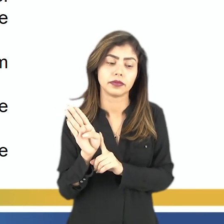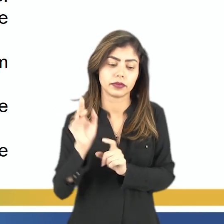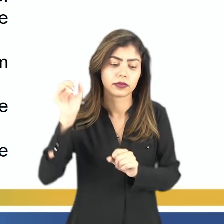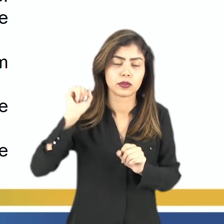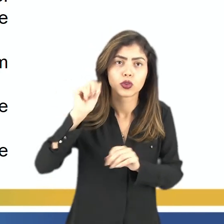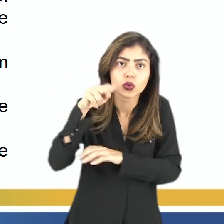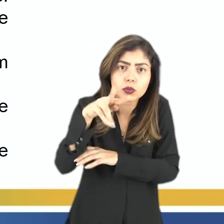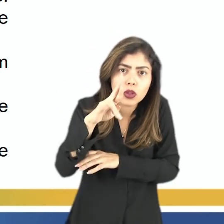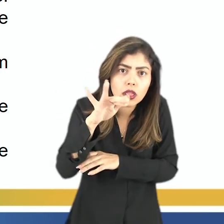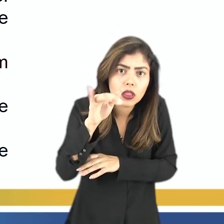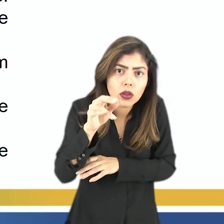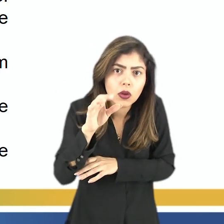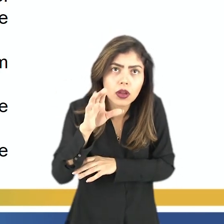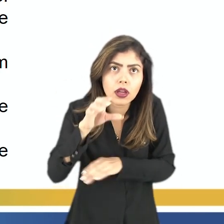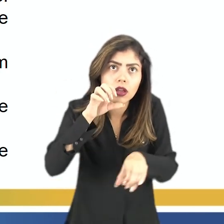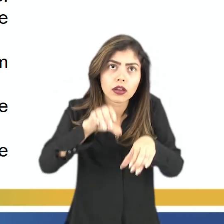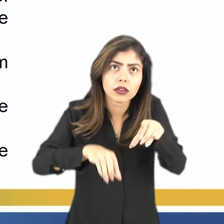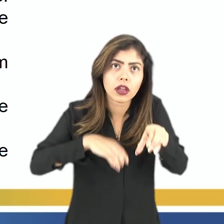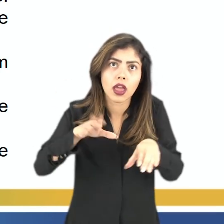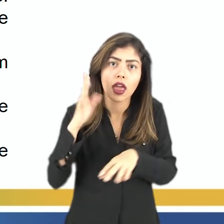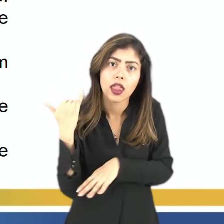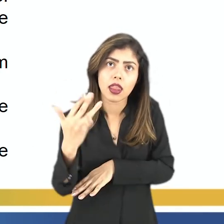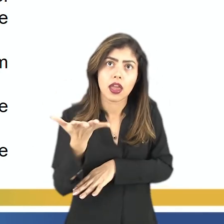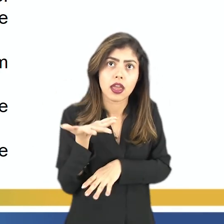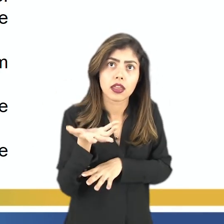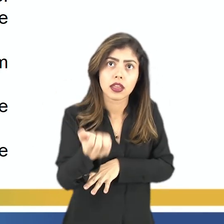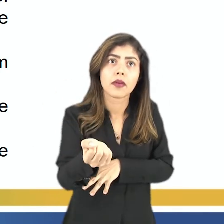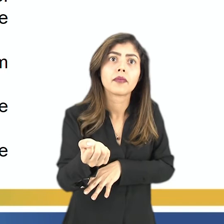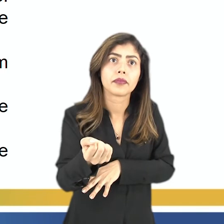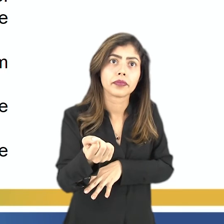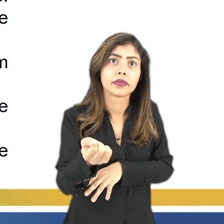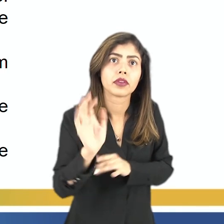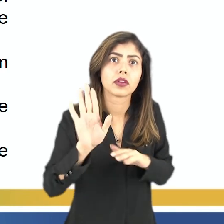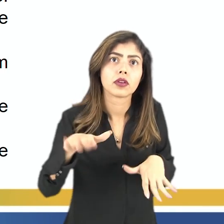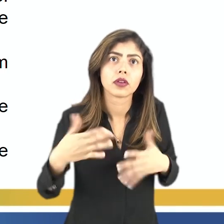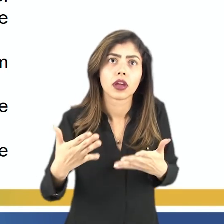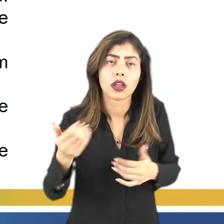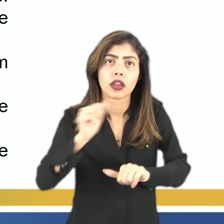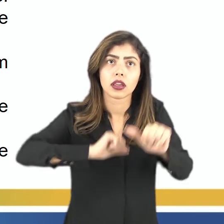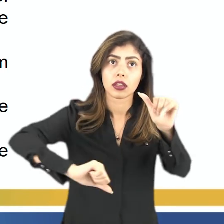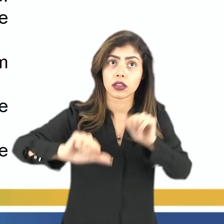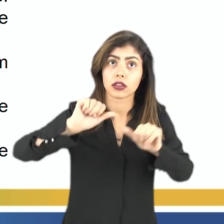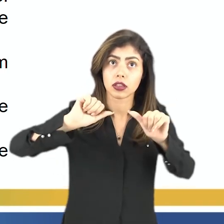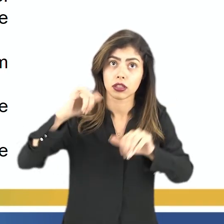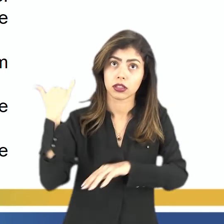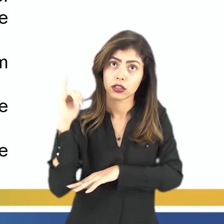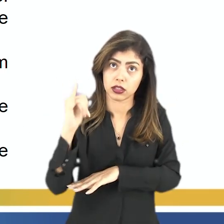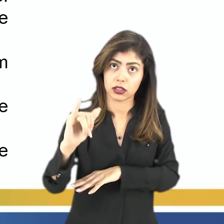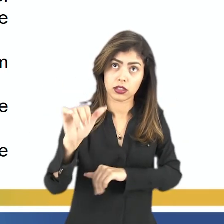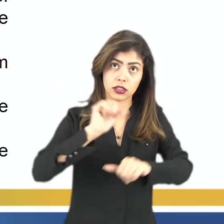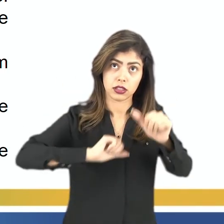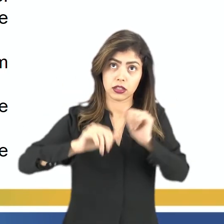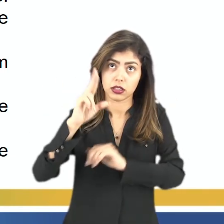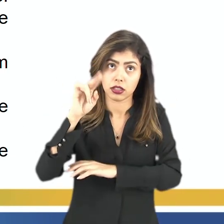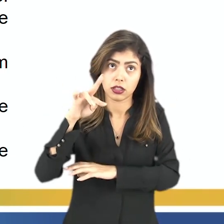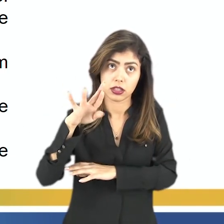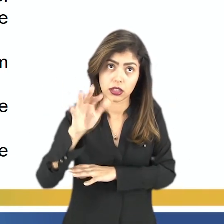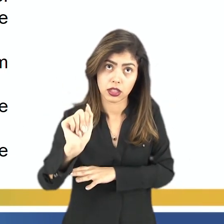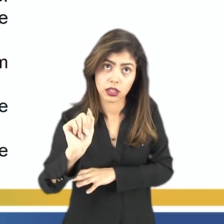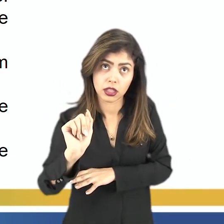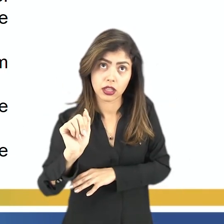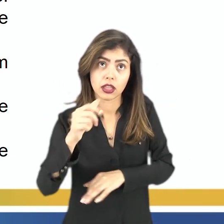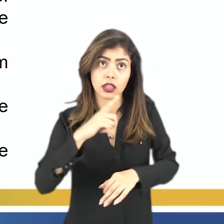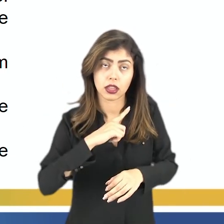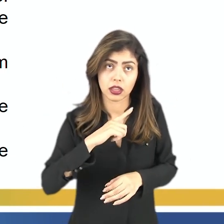motores elétricos são bons exemplos de receptores. Qual a função deles? Transformar parte da energia elétrica em energia